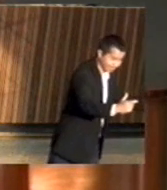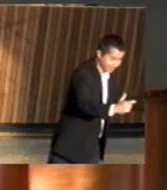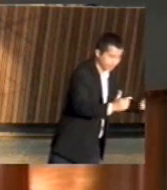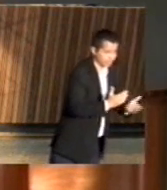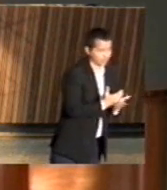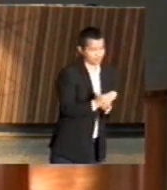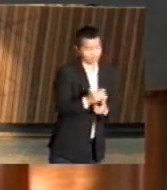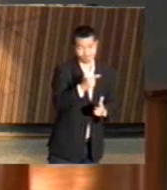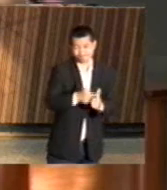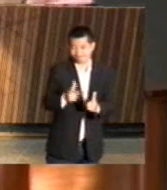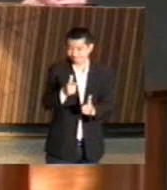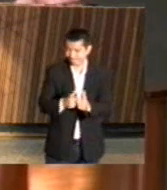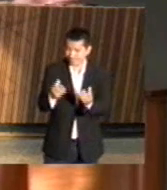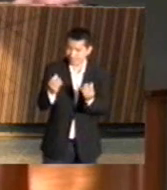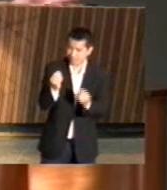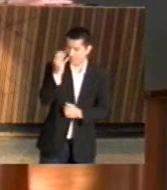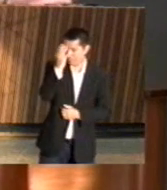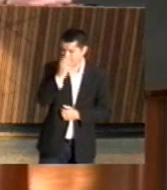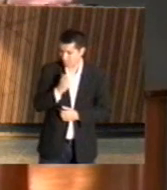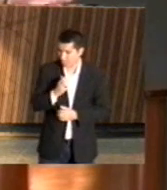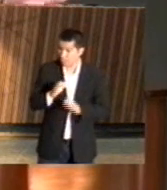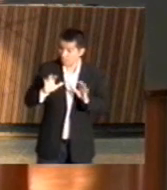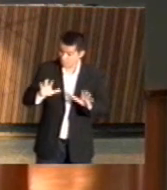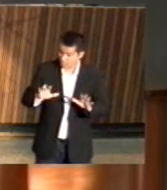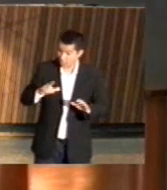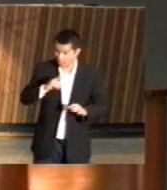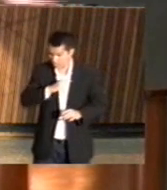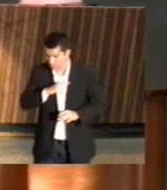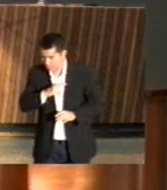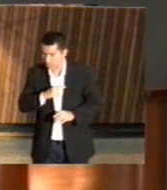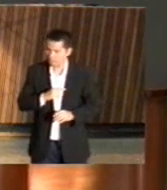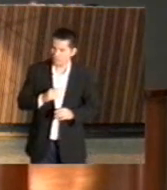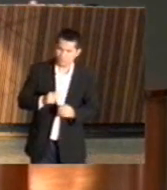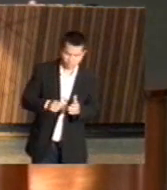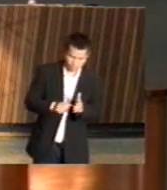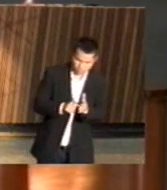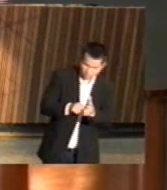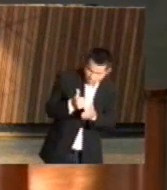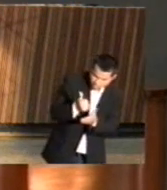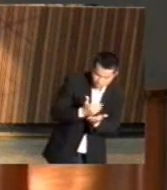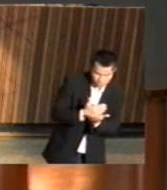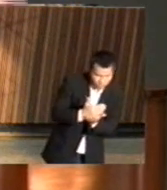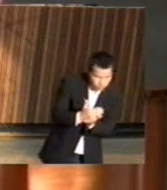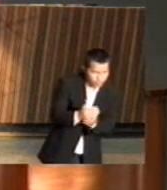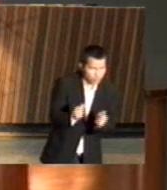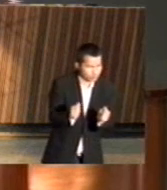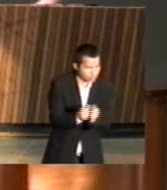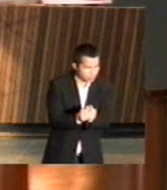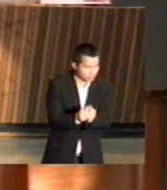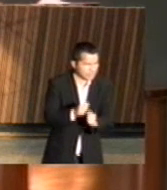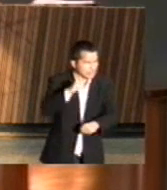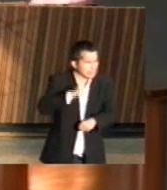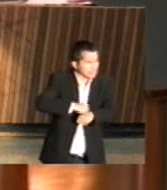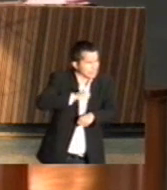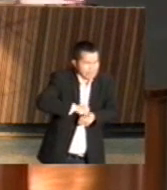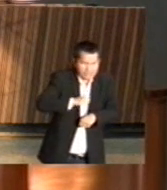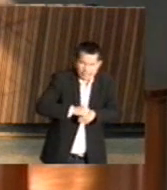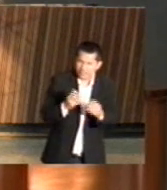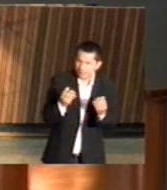eles passavam por uma fome terrível, estavam desesperados, eram pobres, agora